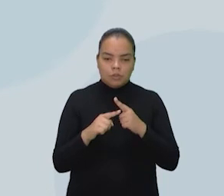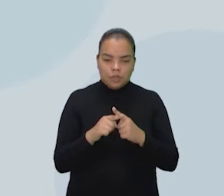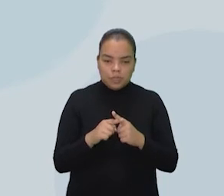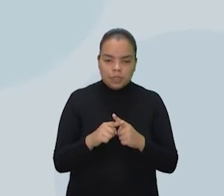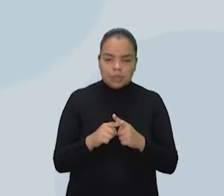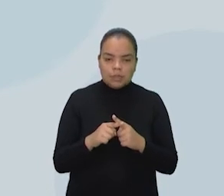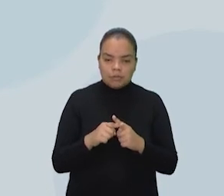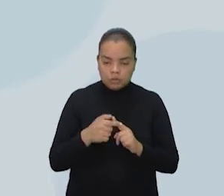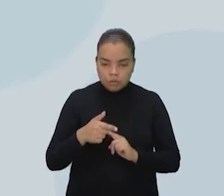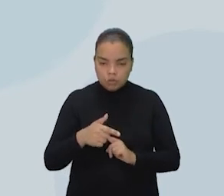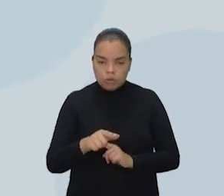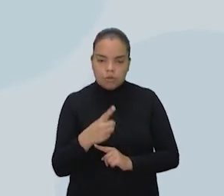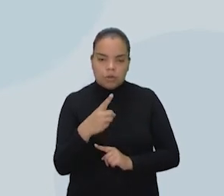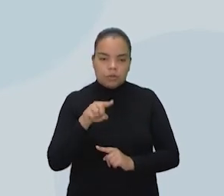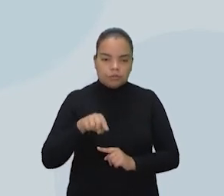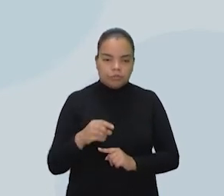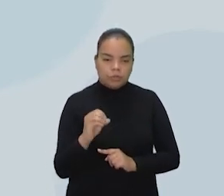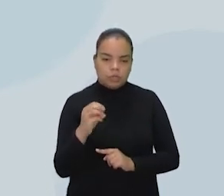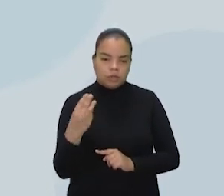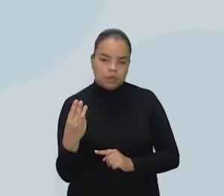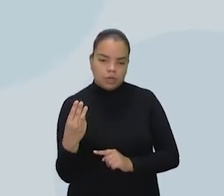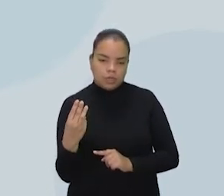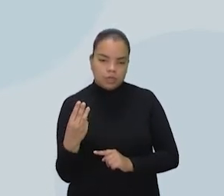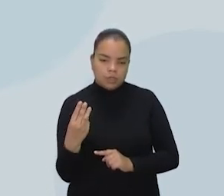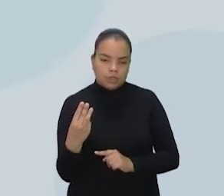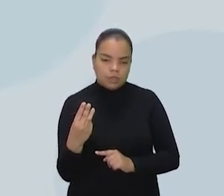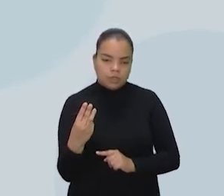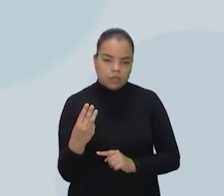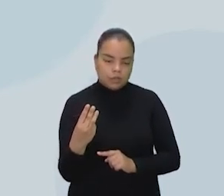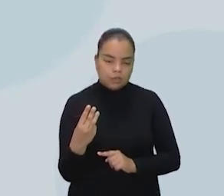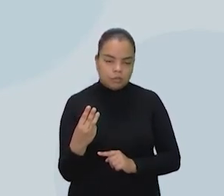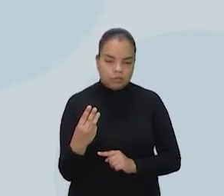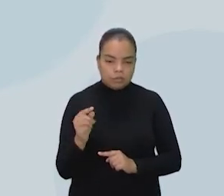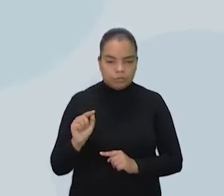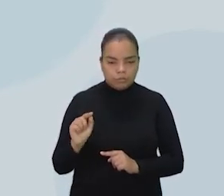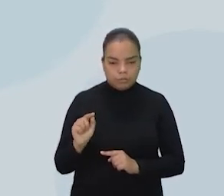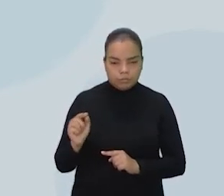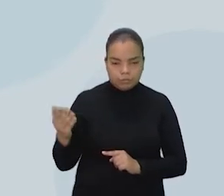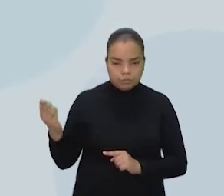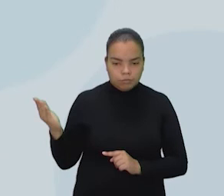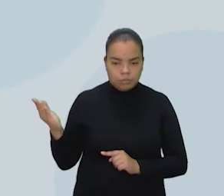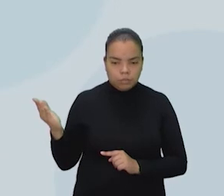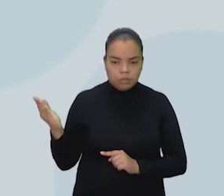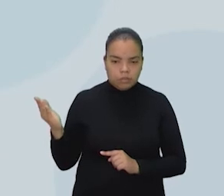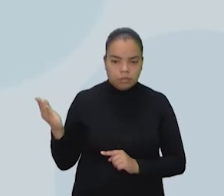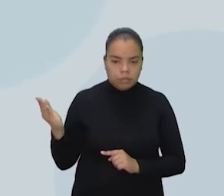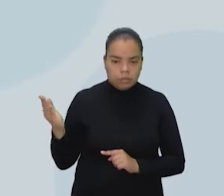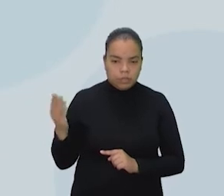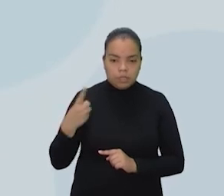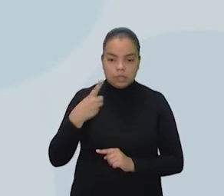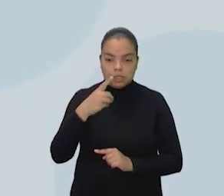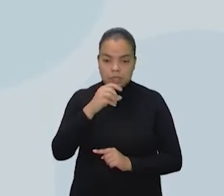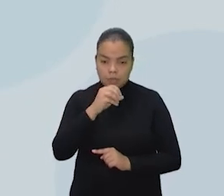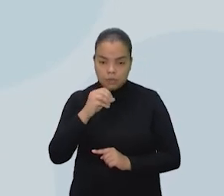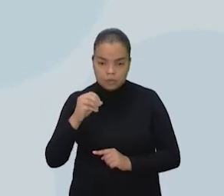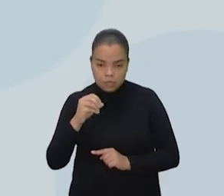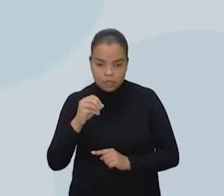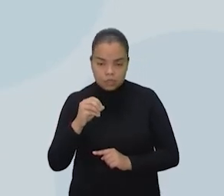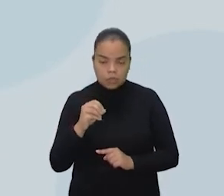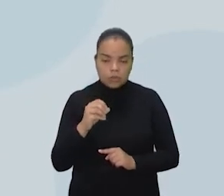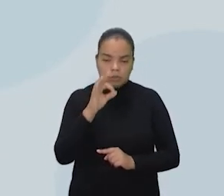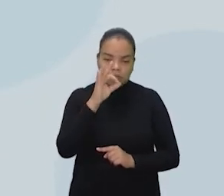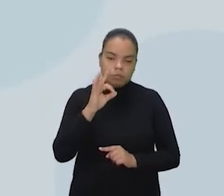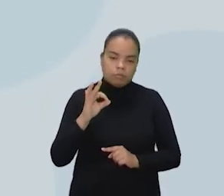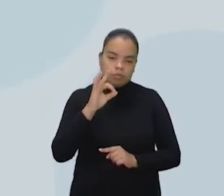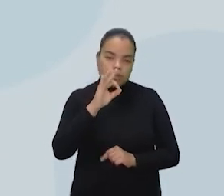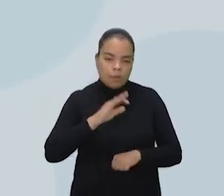vez pelos seus juros. Veja, então, este é os juros, né? 100% mais o aumento. Então, este valor eu